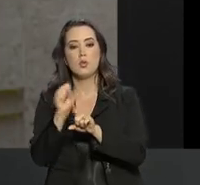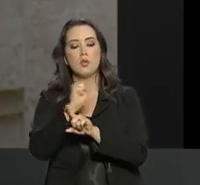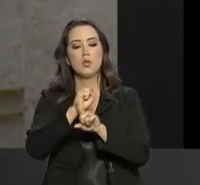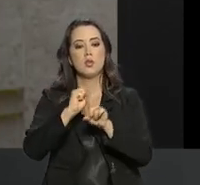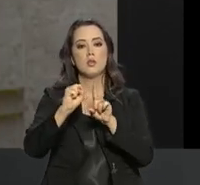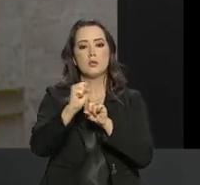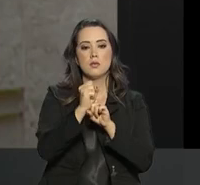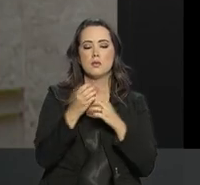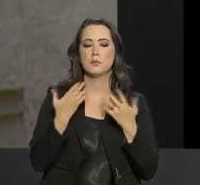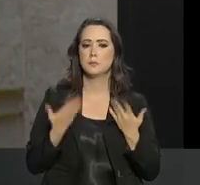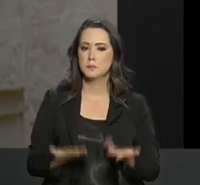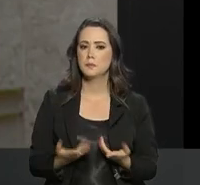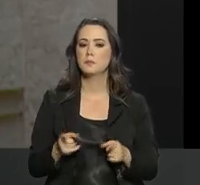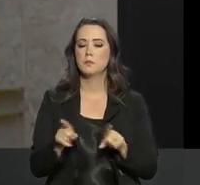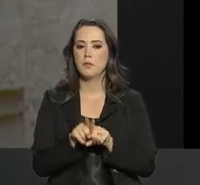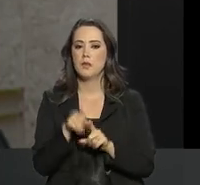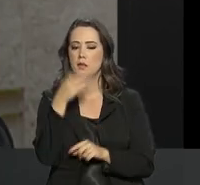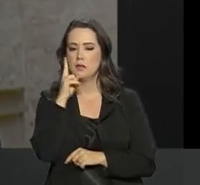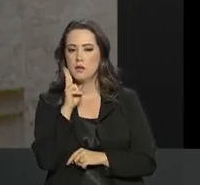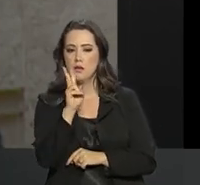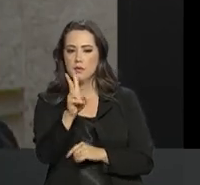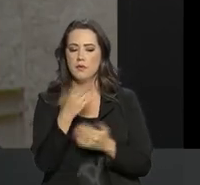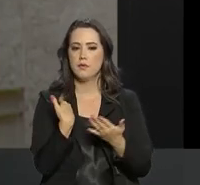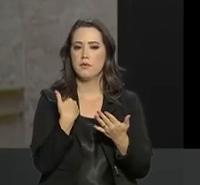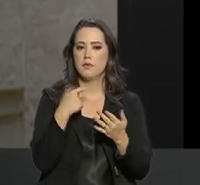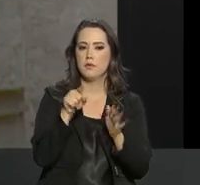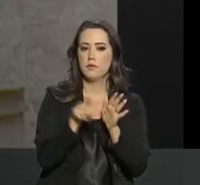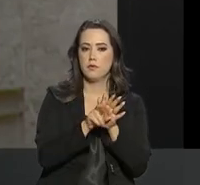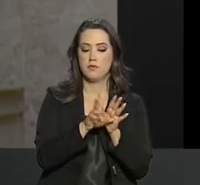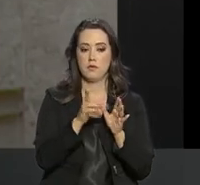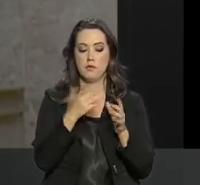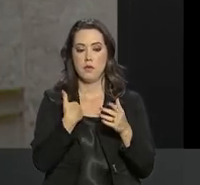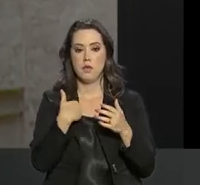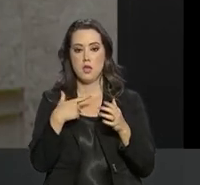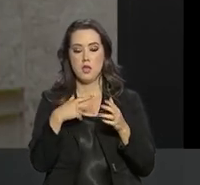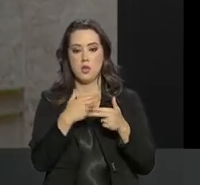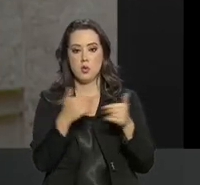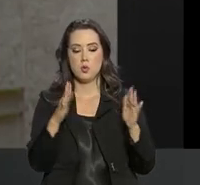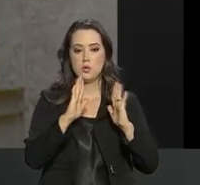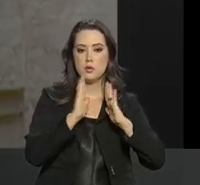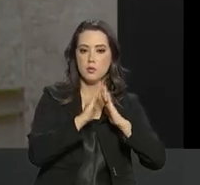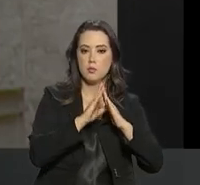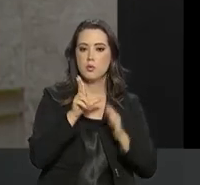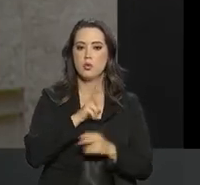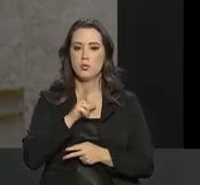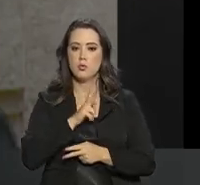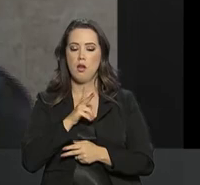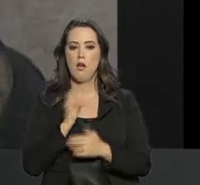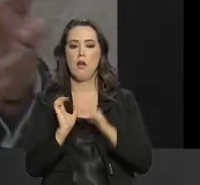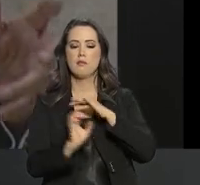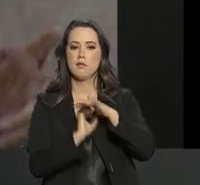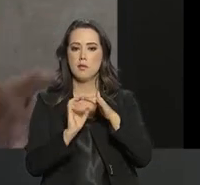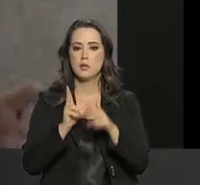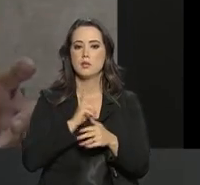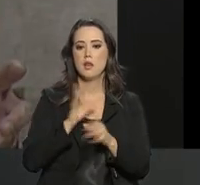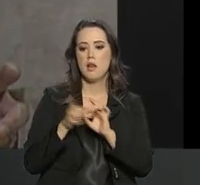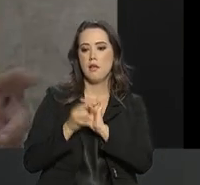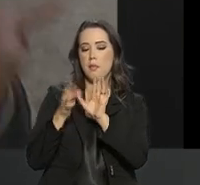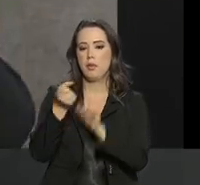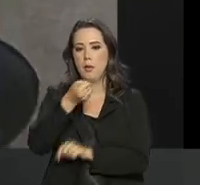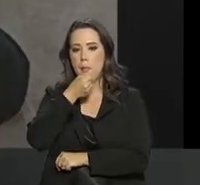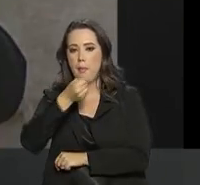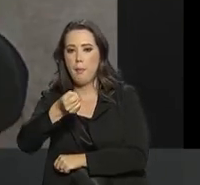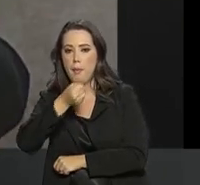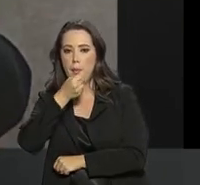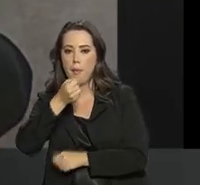pegam teses como prestigiamento da propriedade, da iniciativa privada, a liberdade de imprensa,